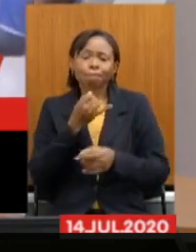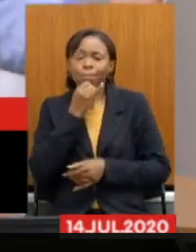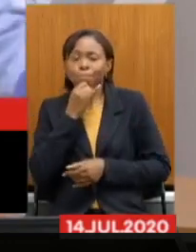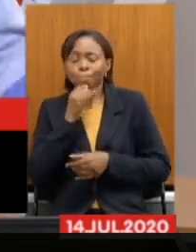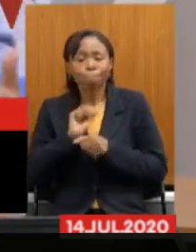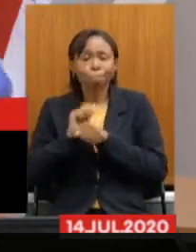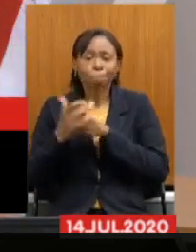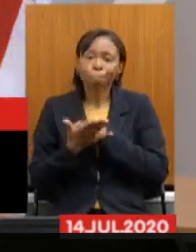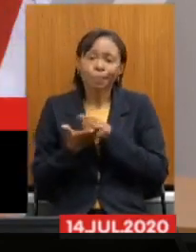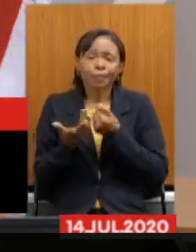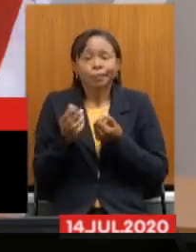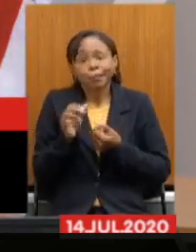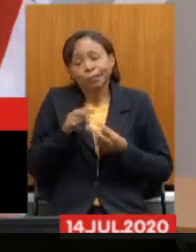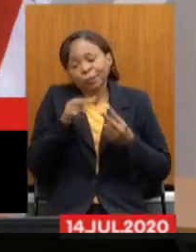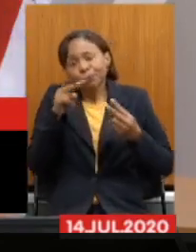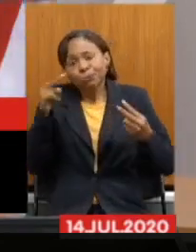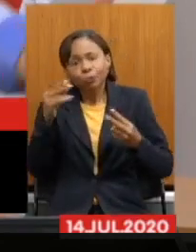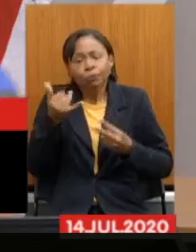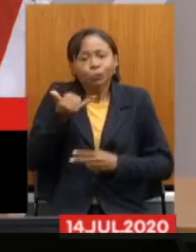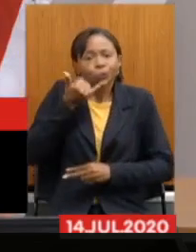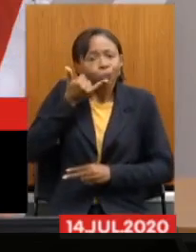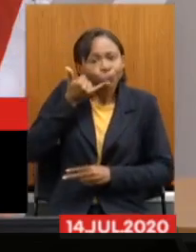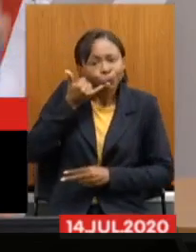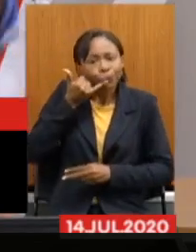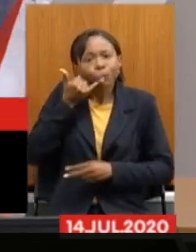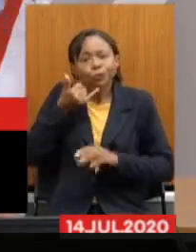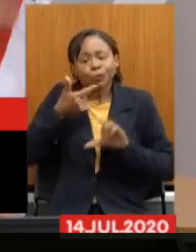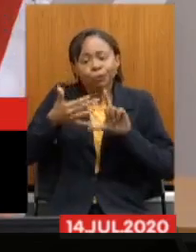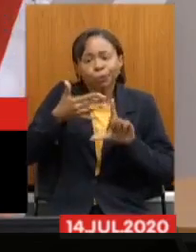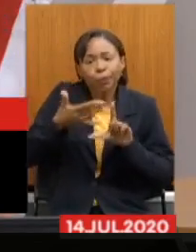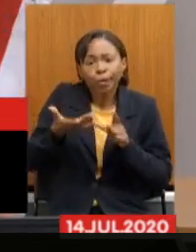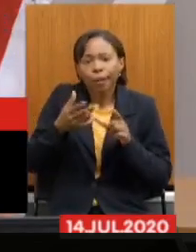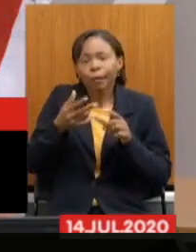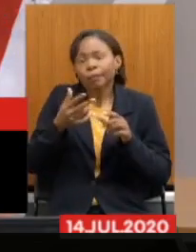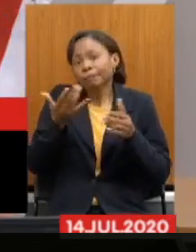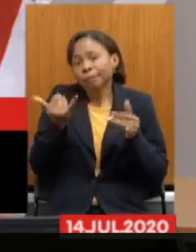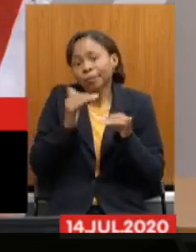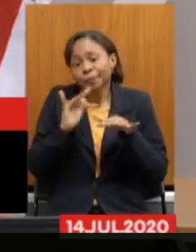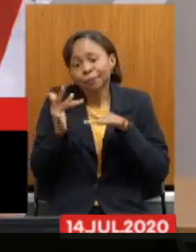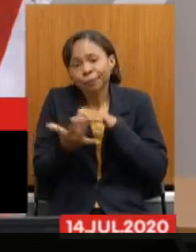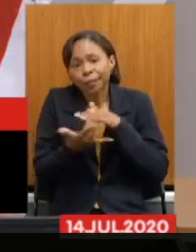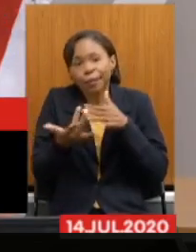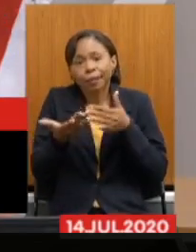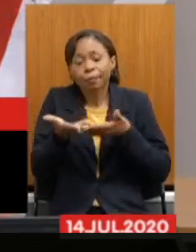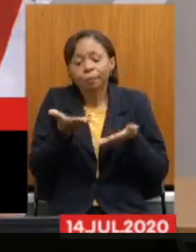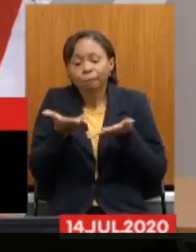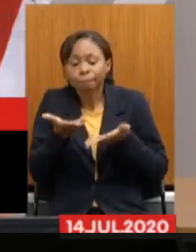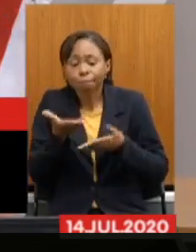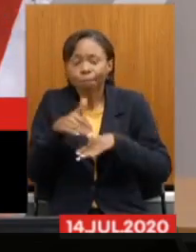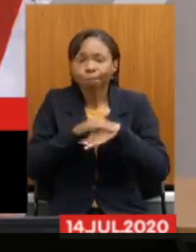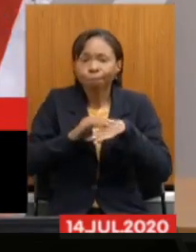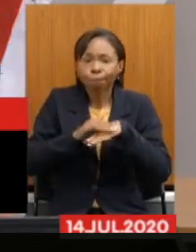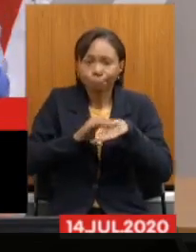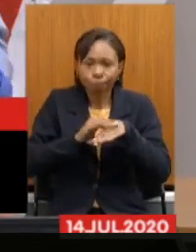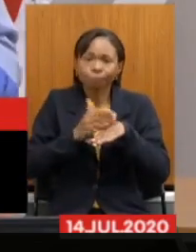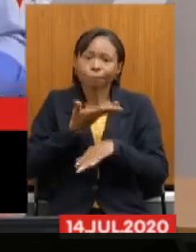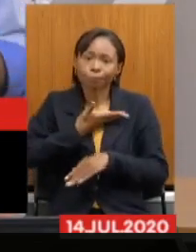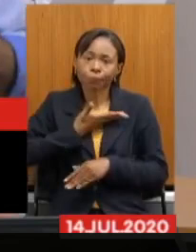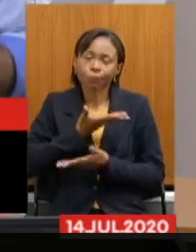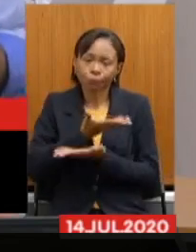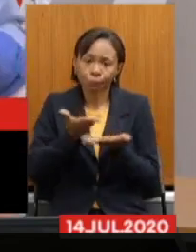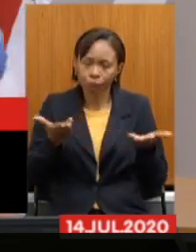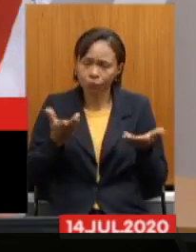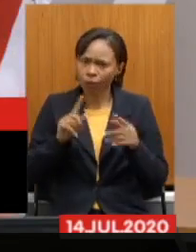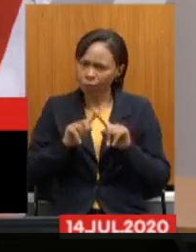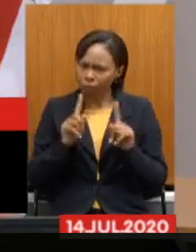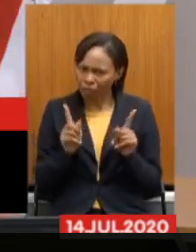via remota, telefone, mídia social, as redes nossas, para tentar conversar com esse povo. Então, não